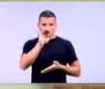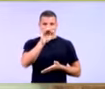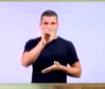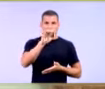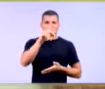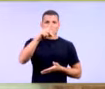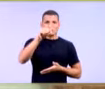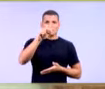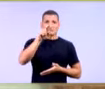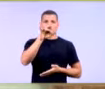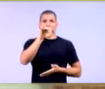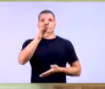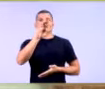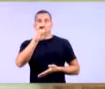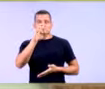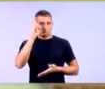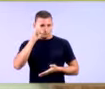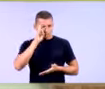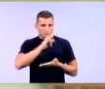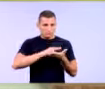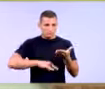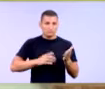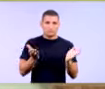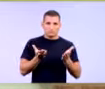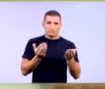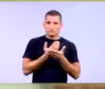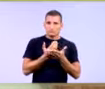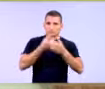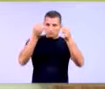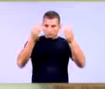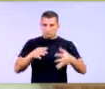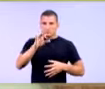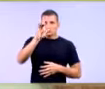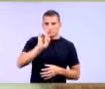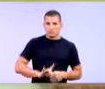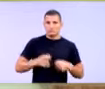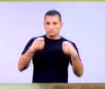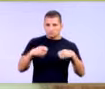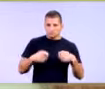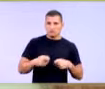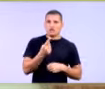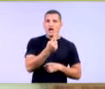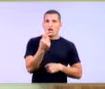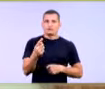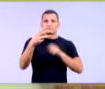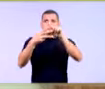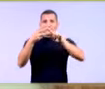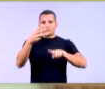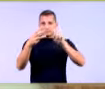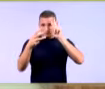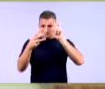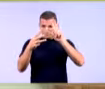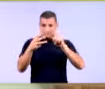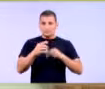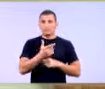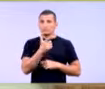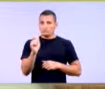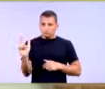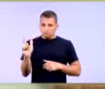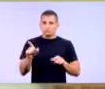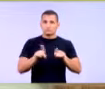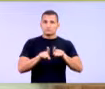tem, né, que foi falado aqui na aula, os direitos e deveres de cada uma dessas partes, e outros procedimentos que serão realizados